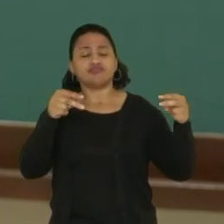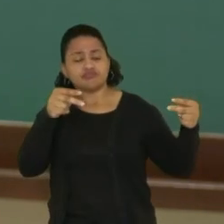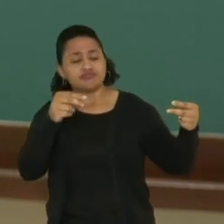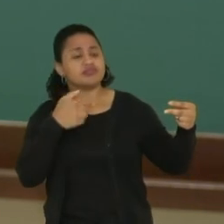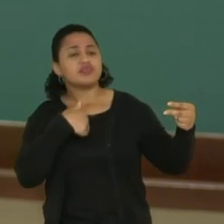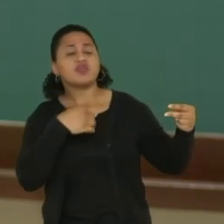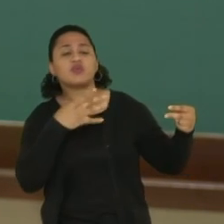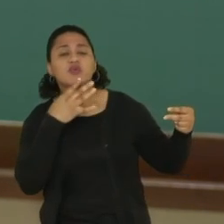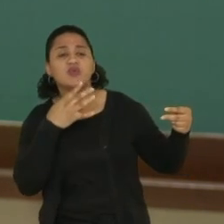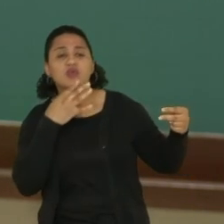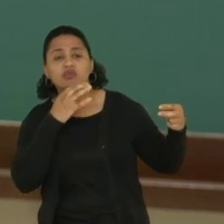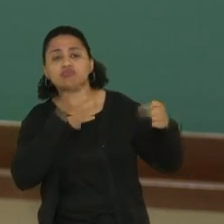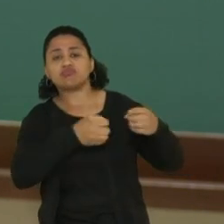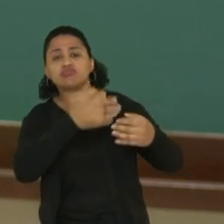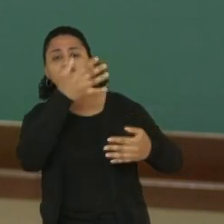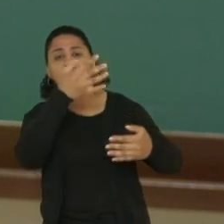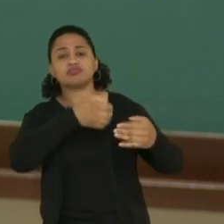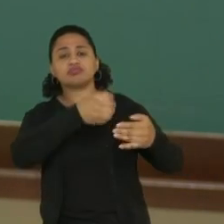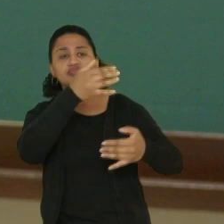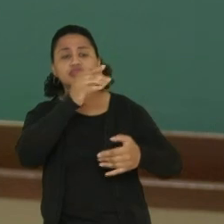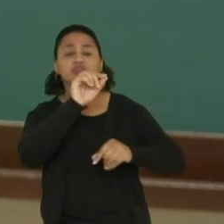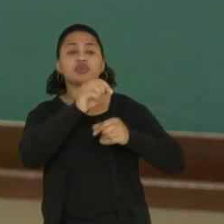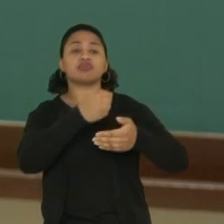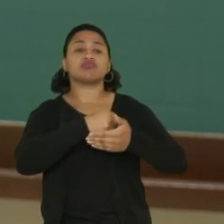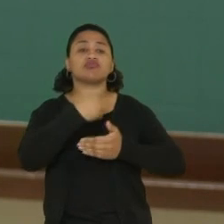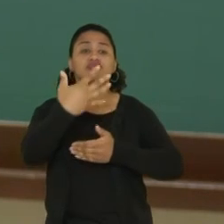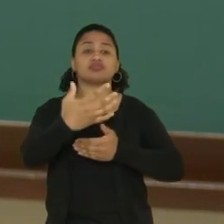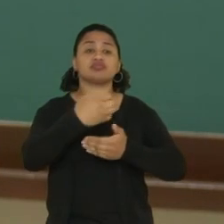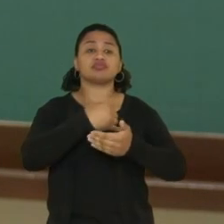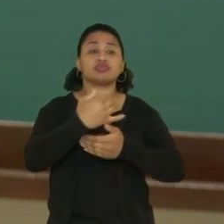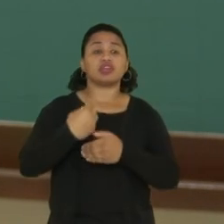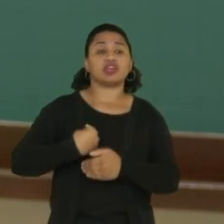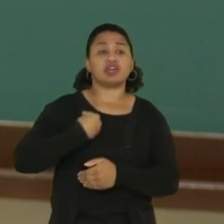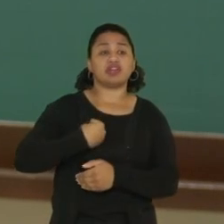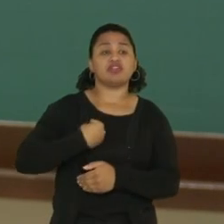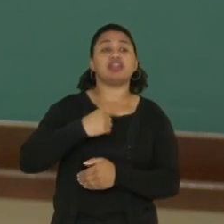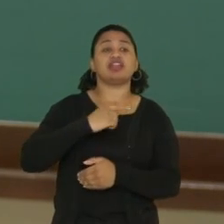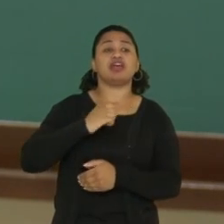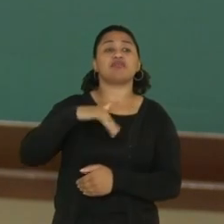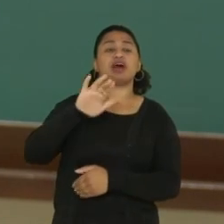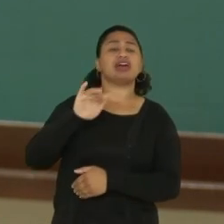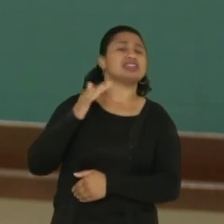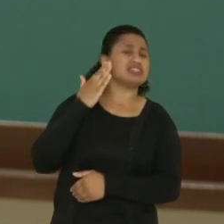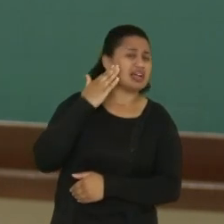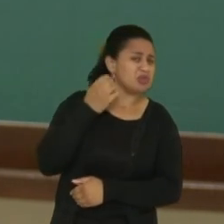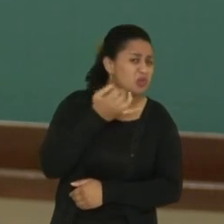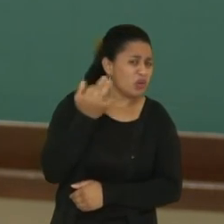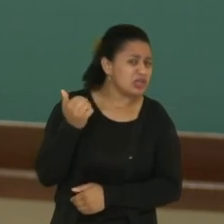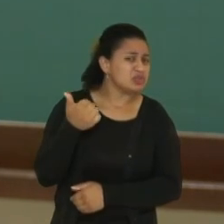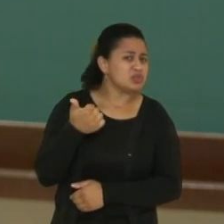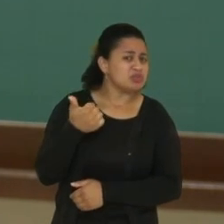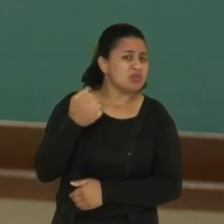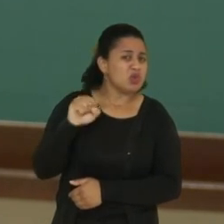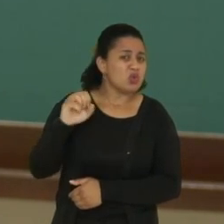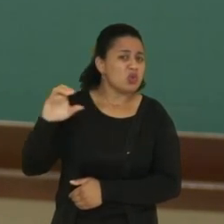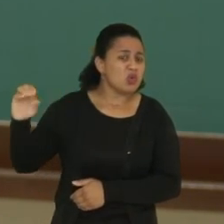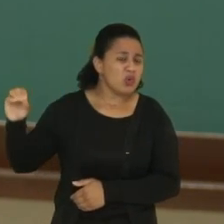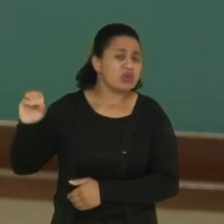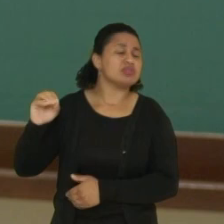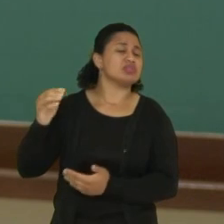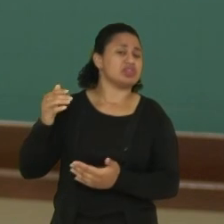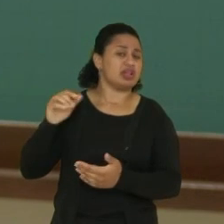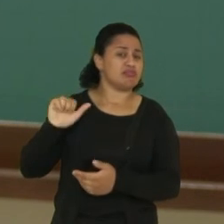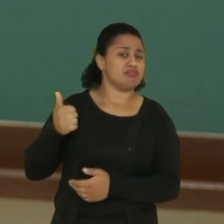e conhecendo o quê? A biografia e a vida de mais de sabe quantas pessoas?